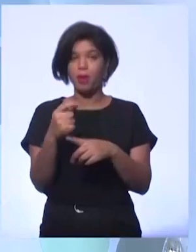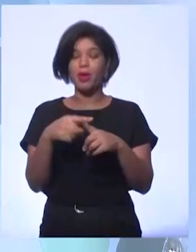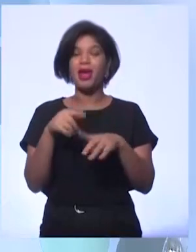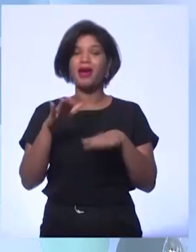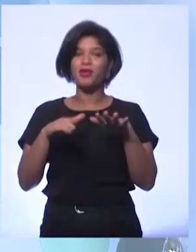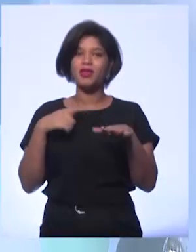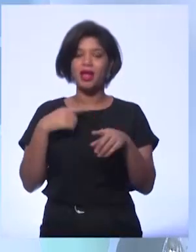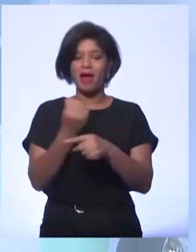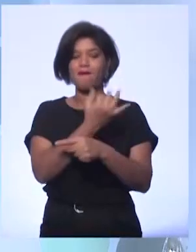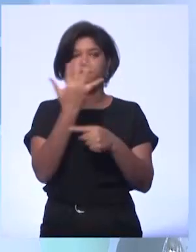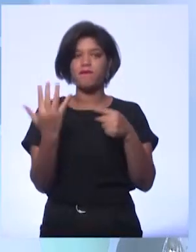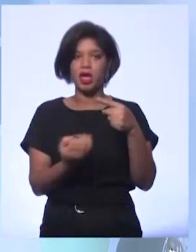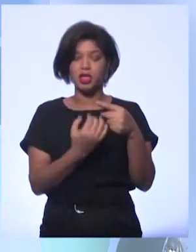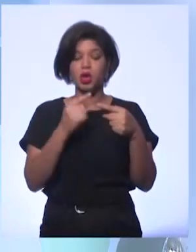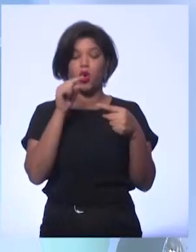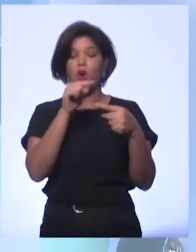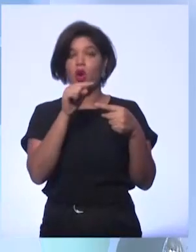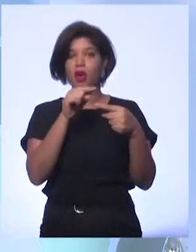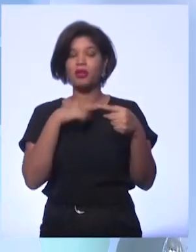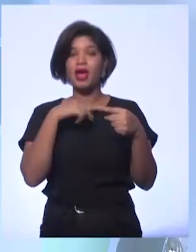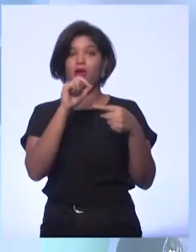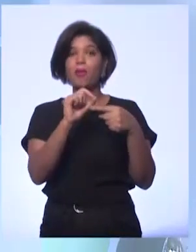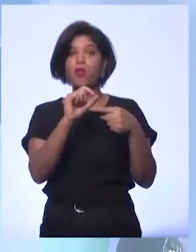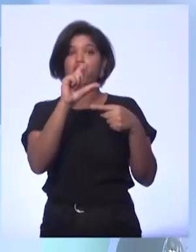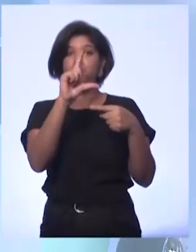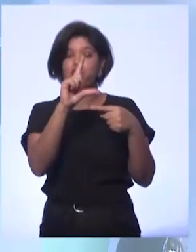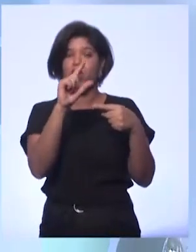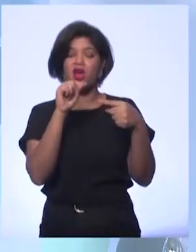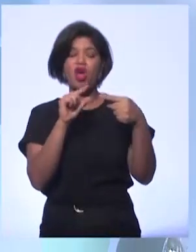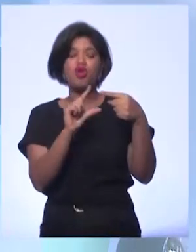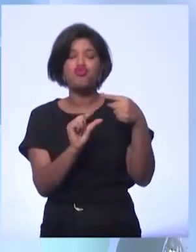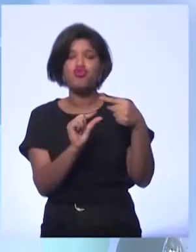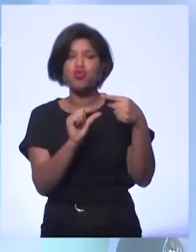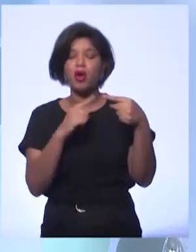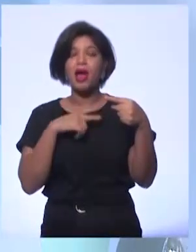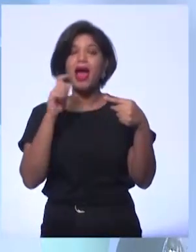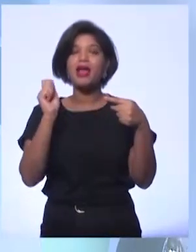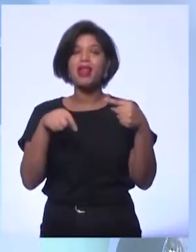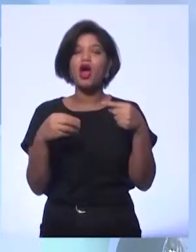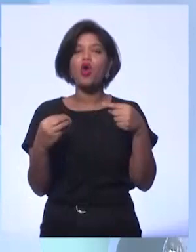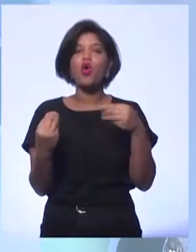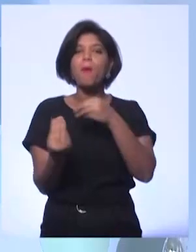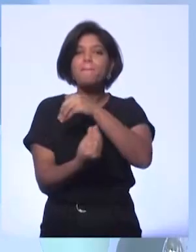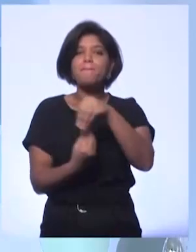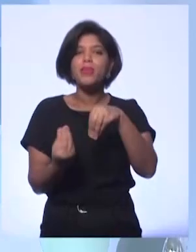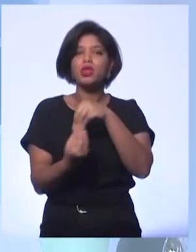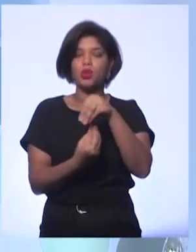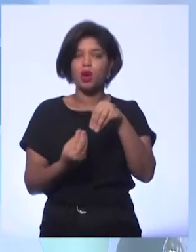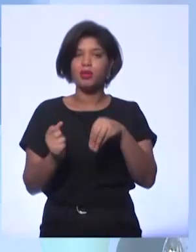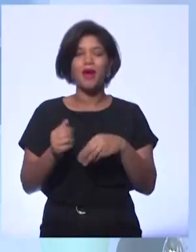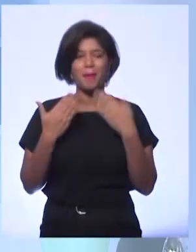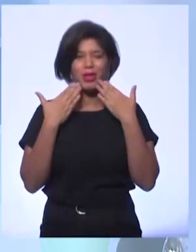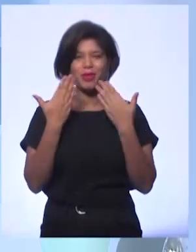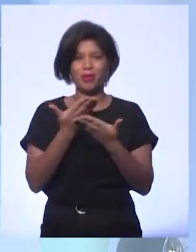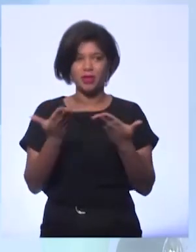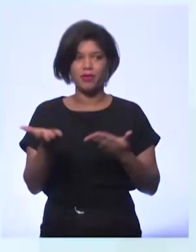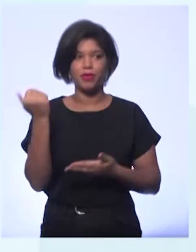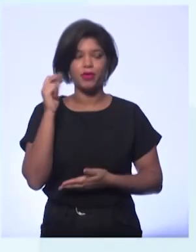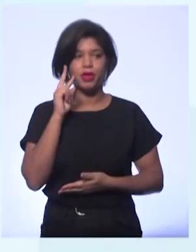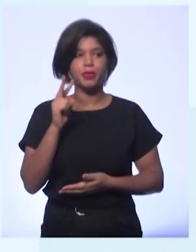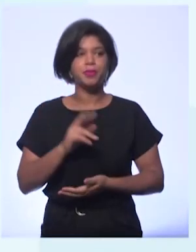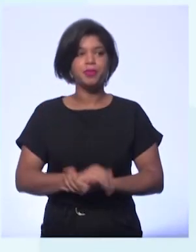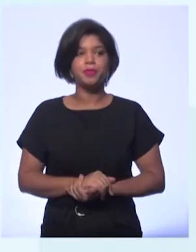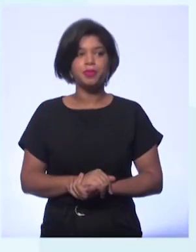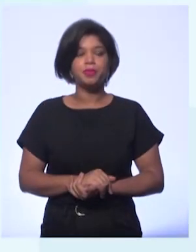fração imprópria, aquela que o número de cima é maior do que o de baixo, a gente consegue escrever a forma mista dela. Então é isso que eu vou mostrar para vocês. Vamos lá.